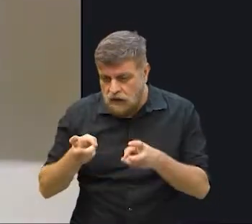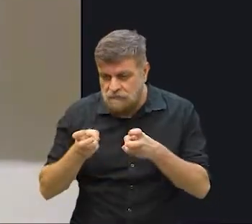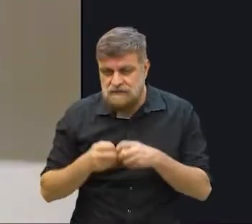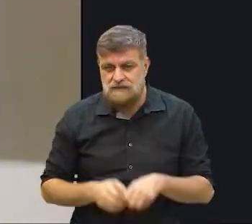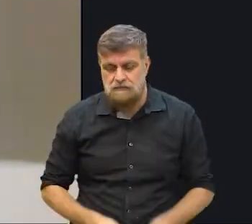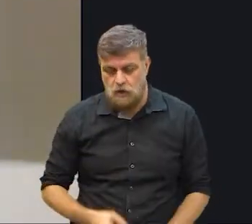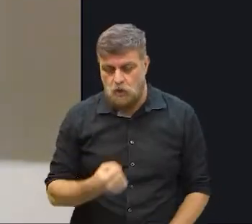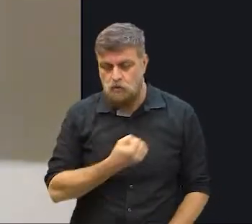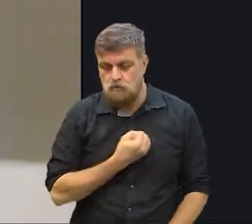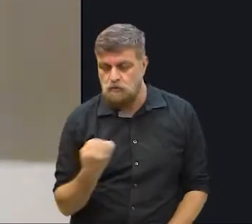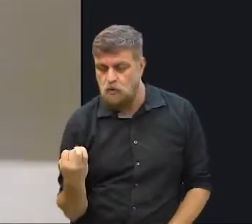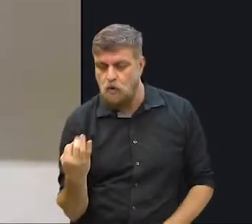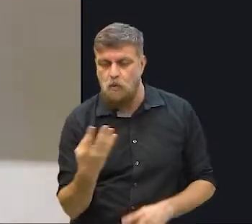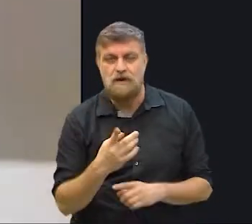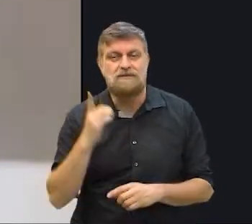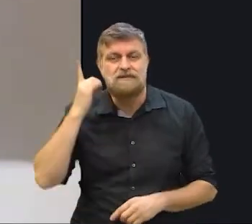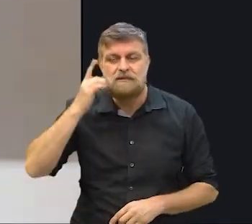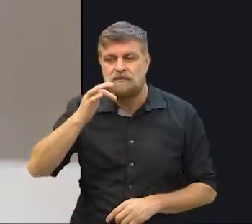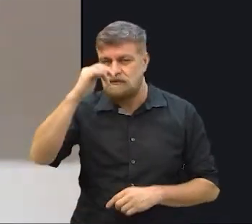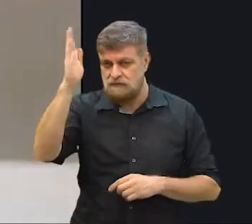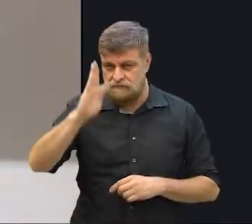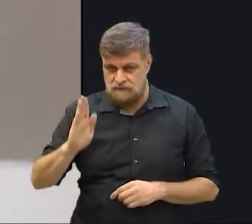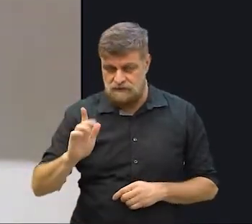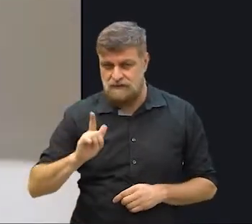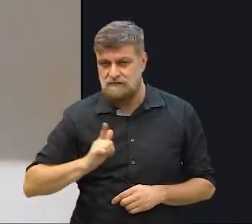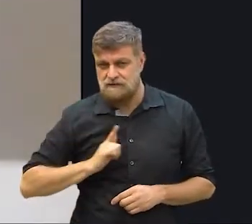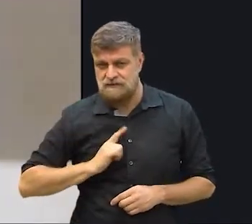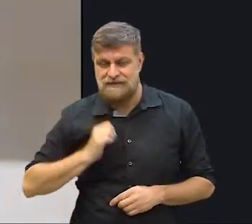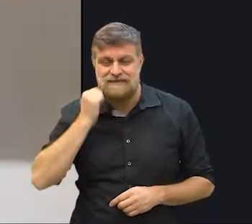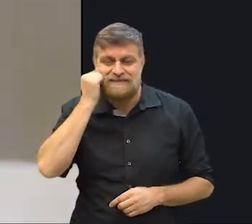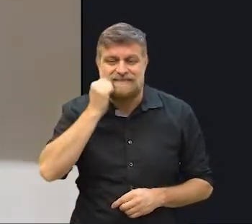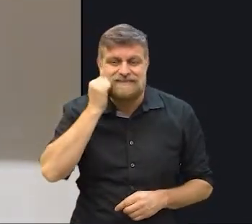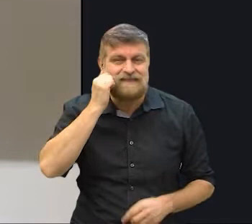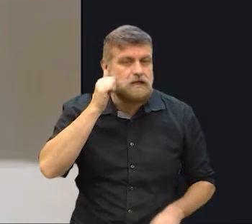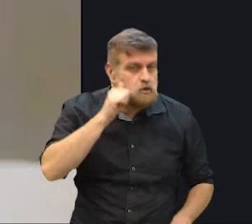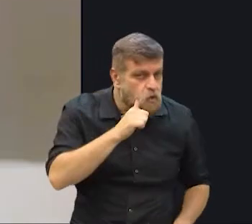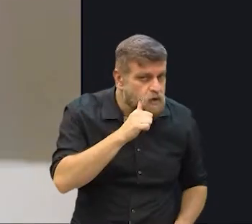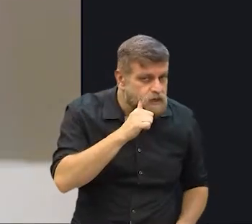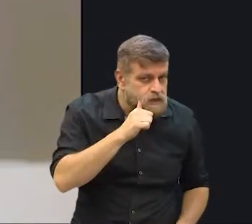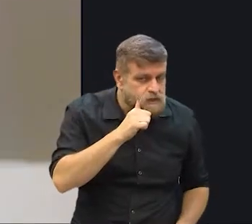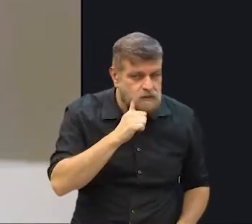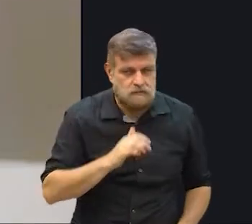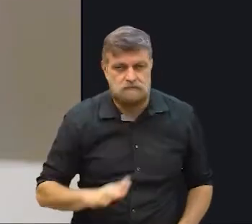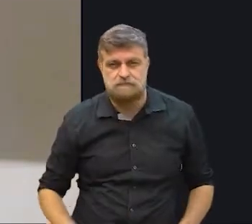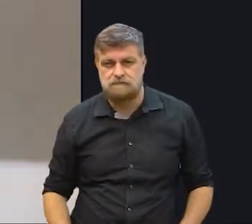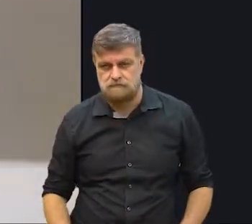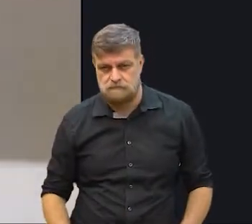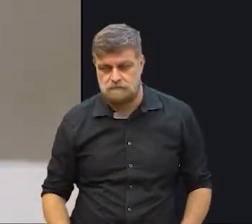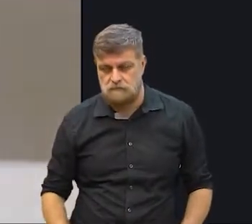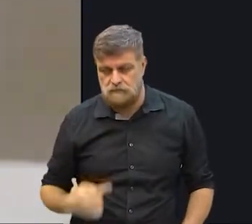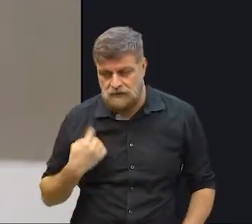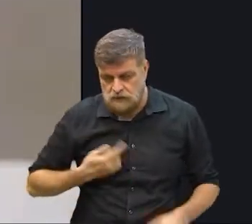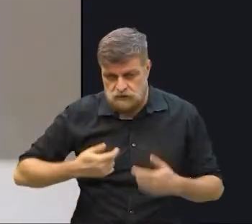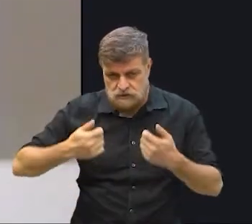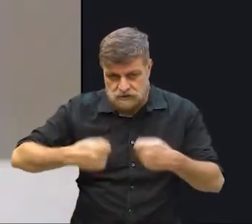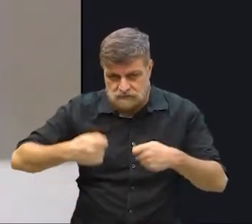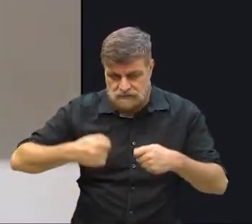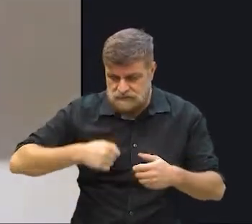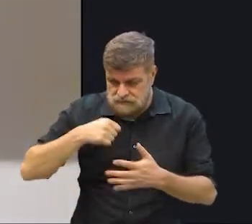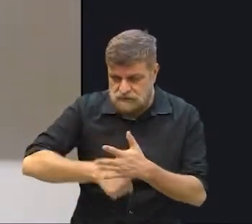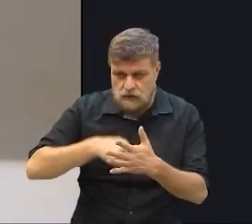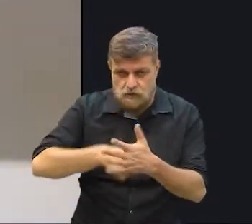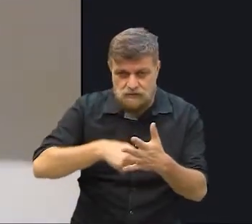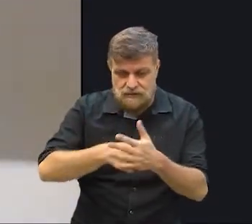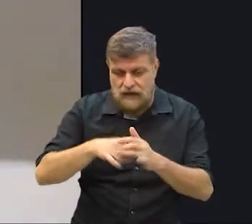veja o número de deputadas federais no Brasil, de senadoras. Infelizmente, é isso que a